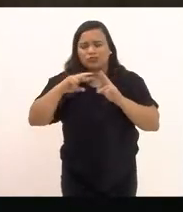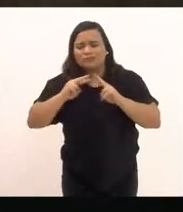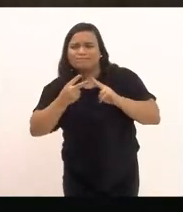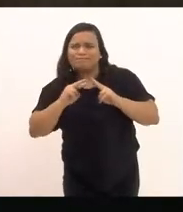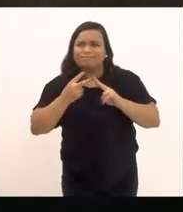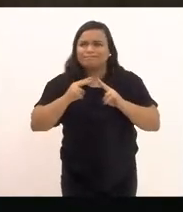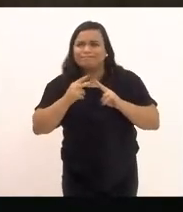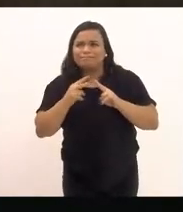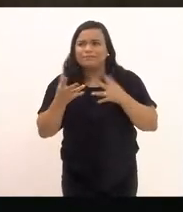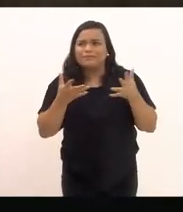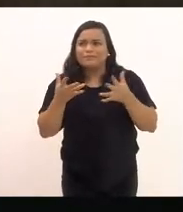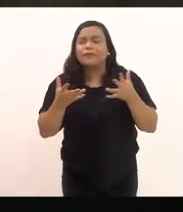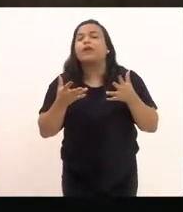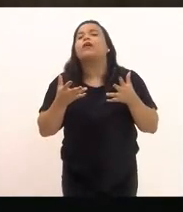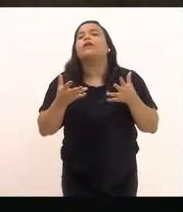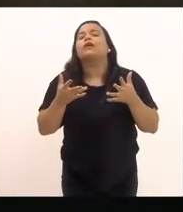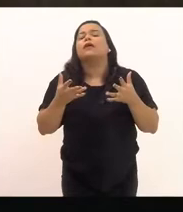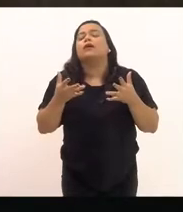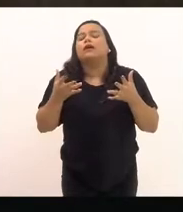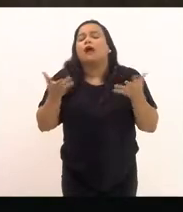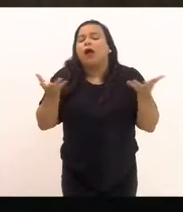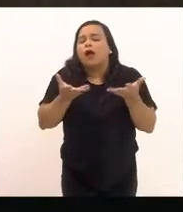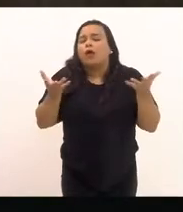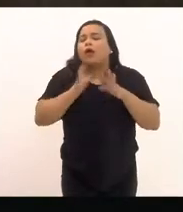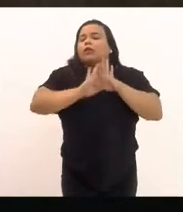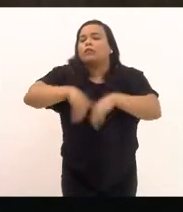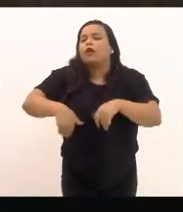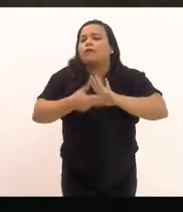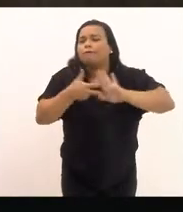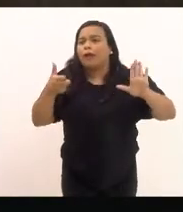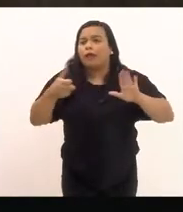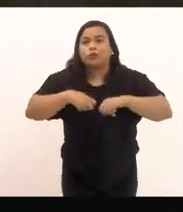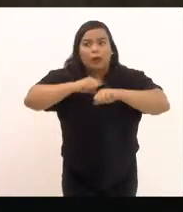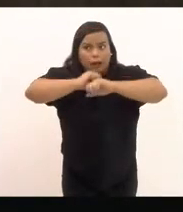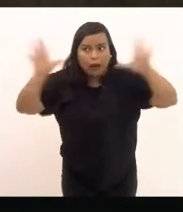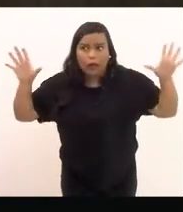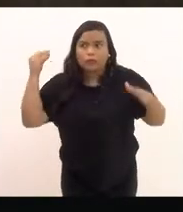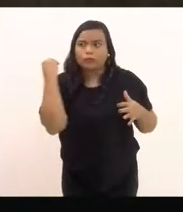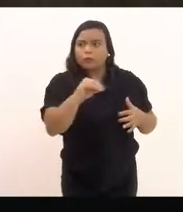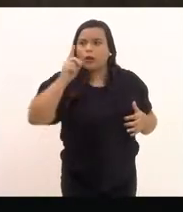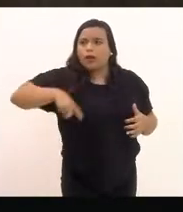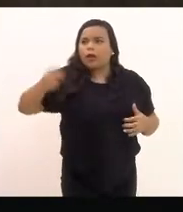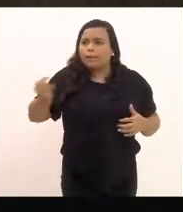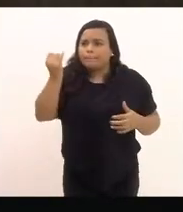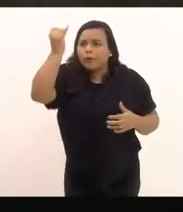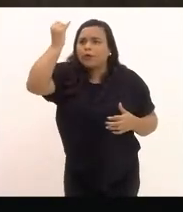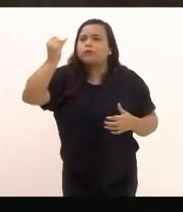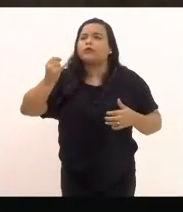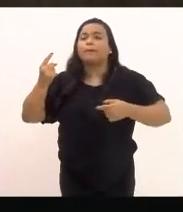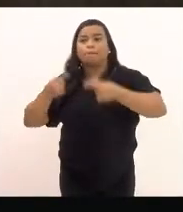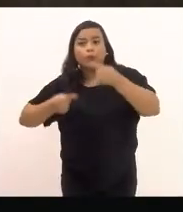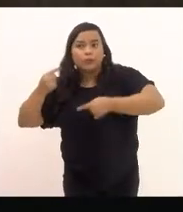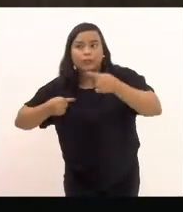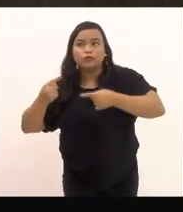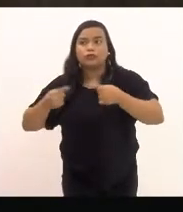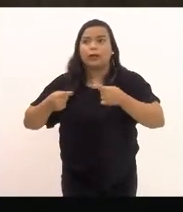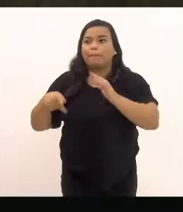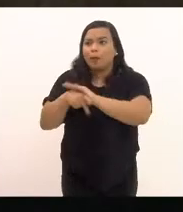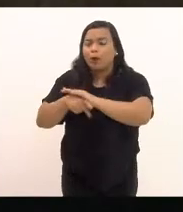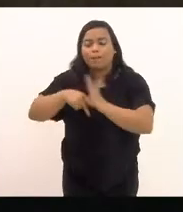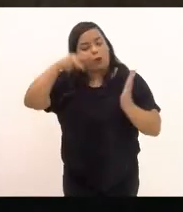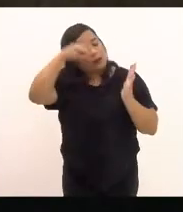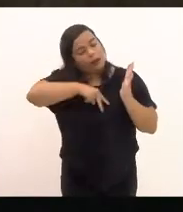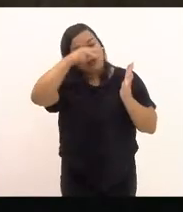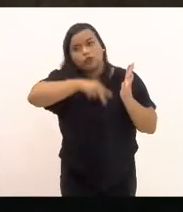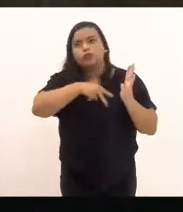derrubando o veto do governador a esse projeto, a gente deixa tudo muito claro quanto à importância tanto da política de leituras no âmbito do Degase, como